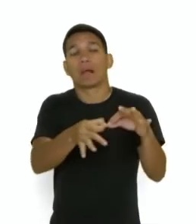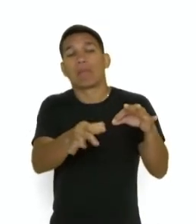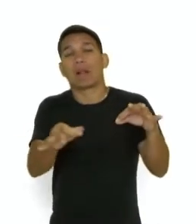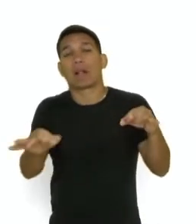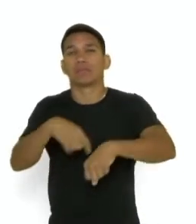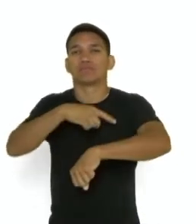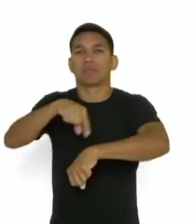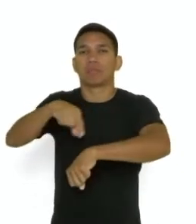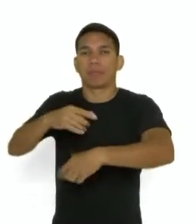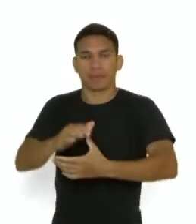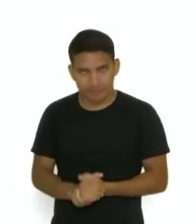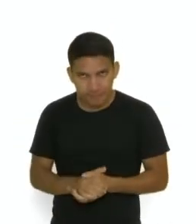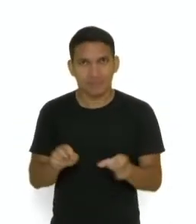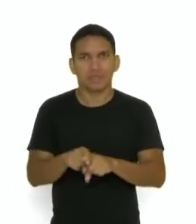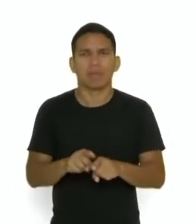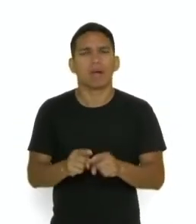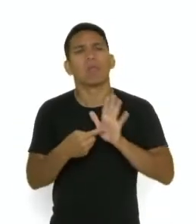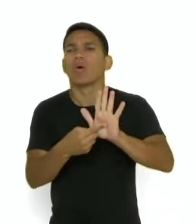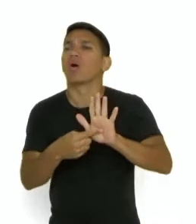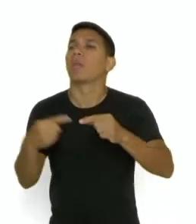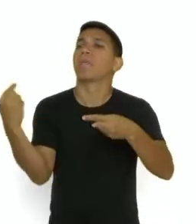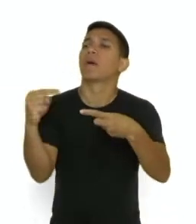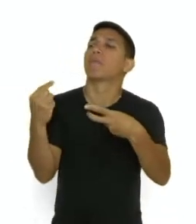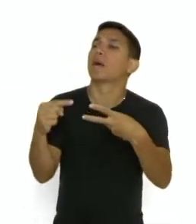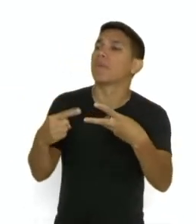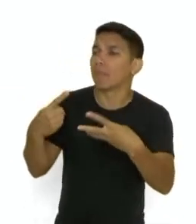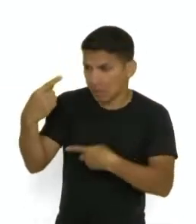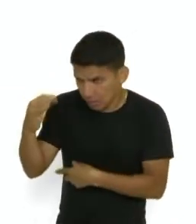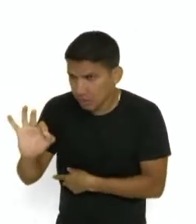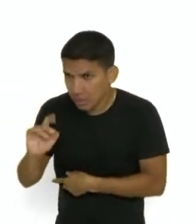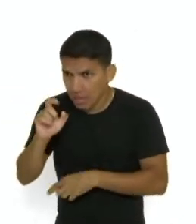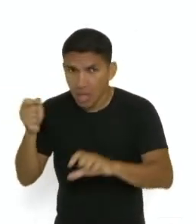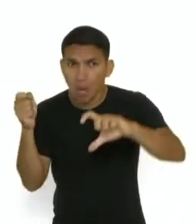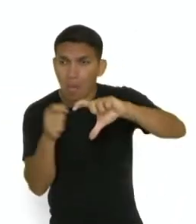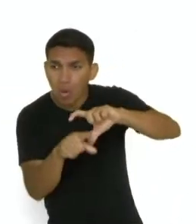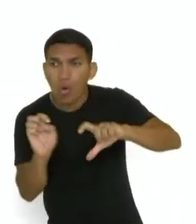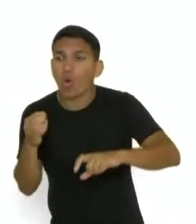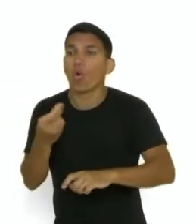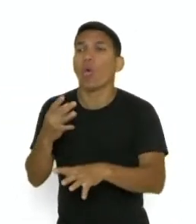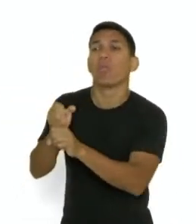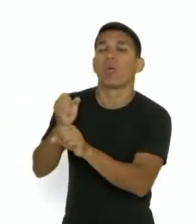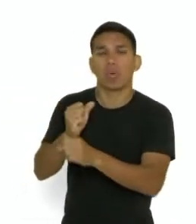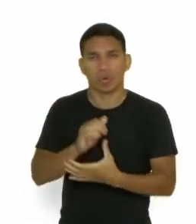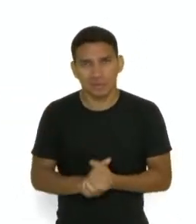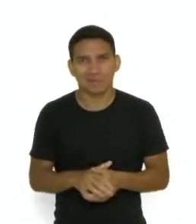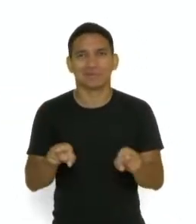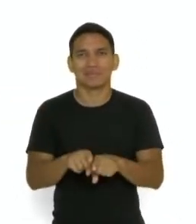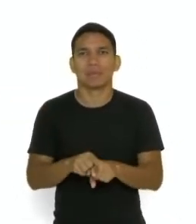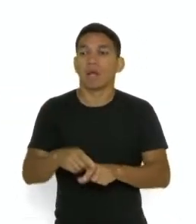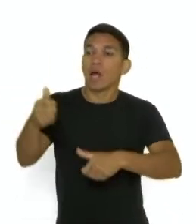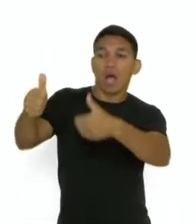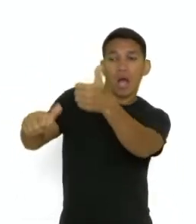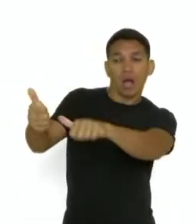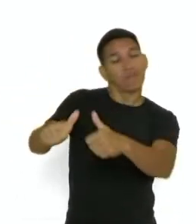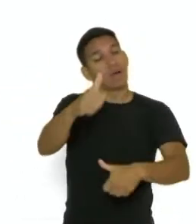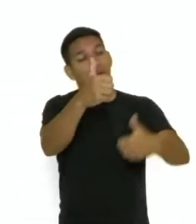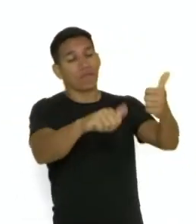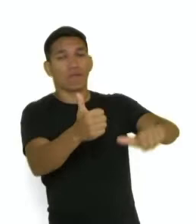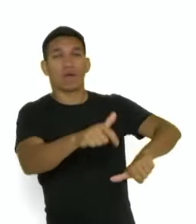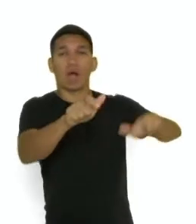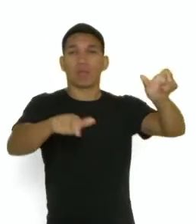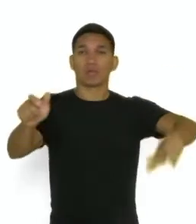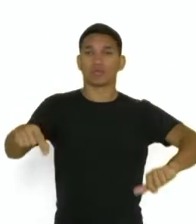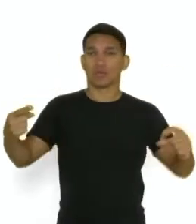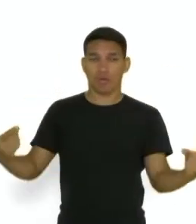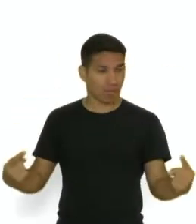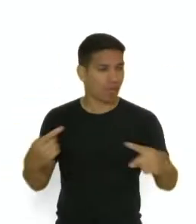apontar e critérios de avaliação são bons são bons a necessidade do jogador indivíduo invadir o setor da